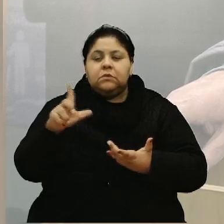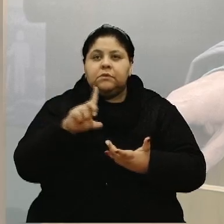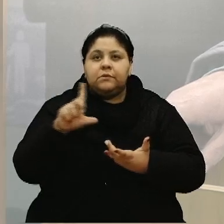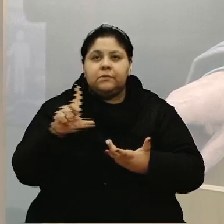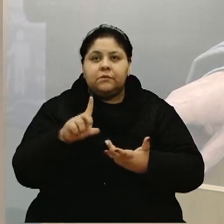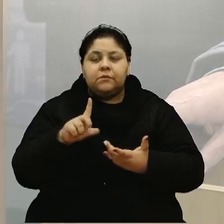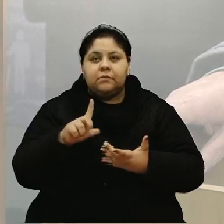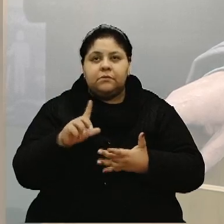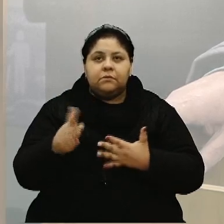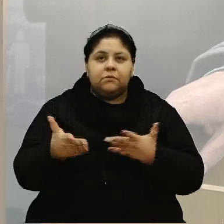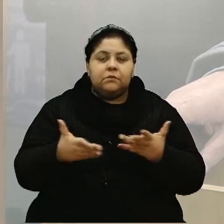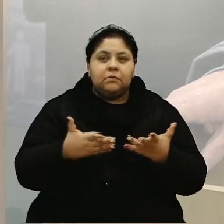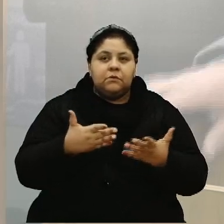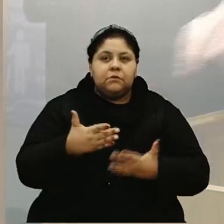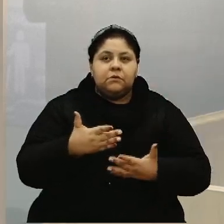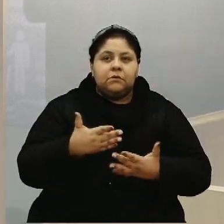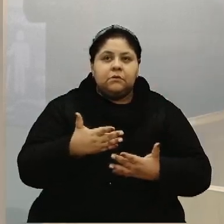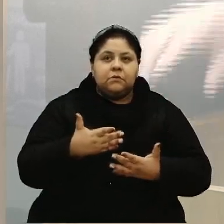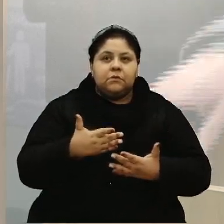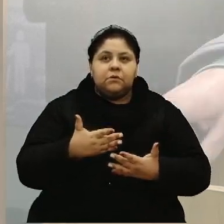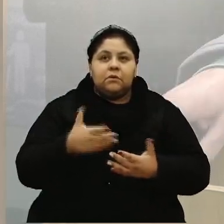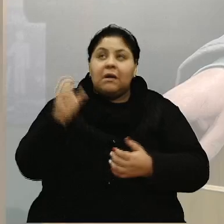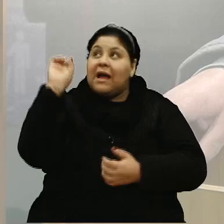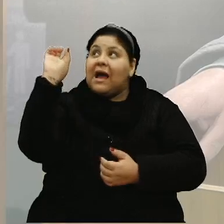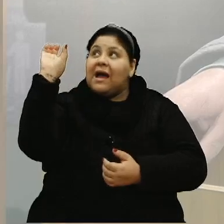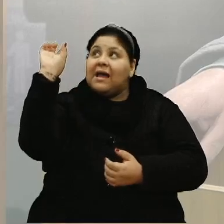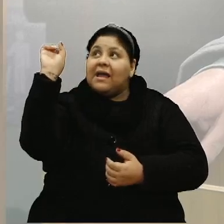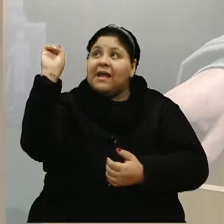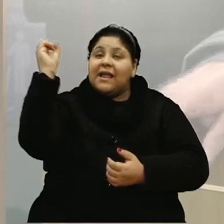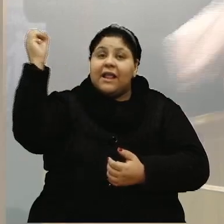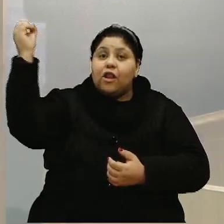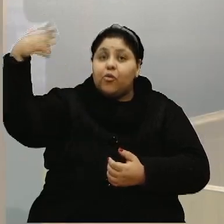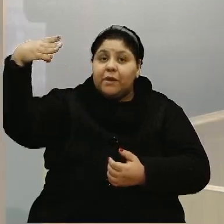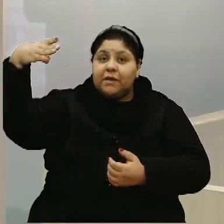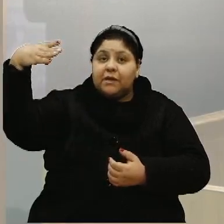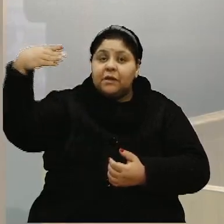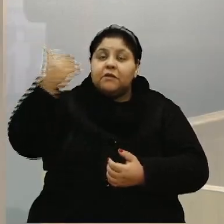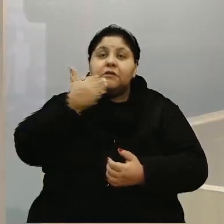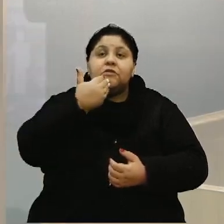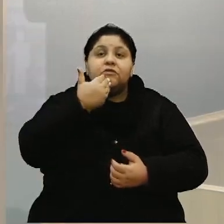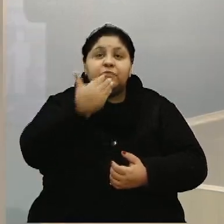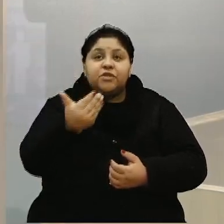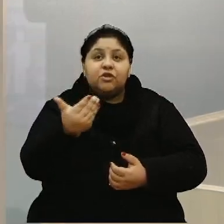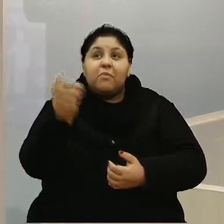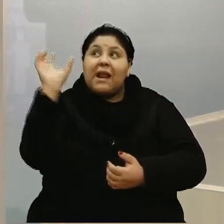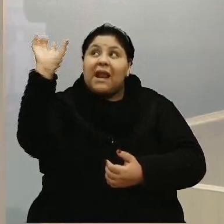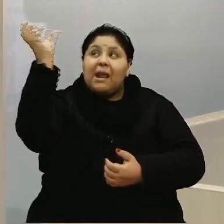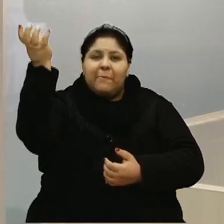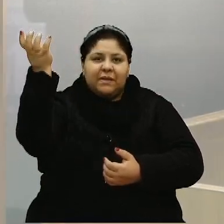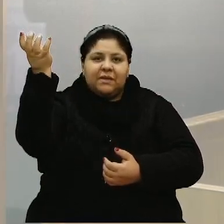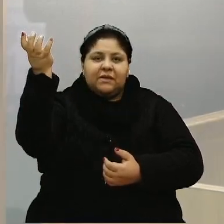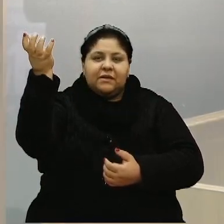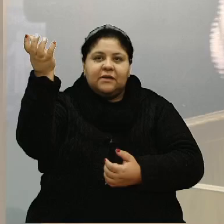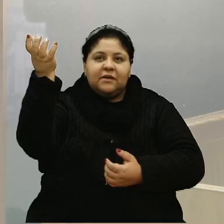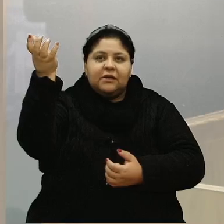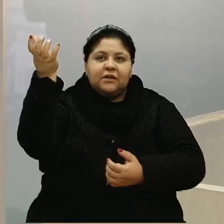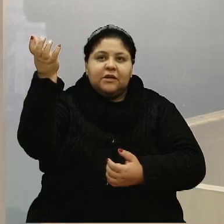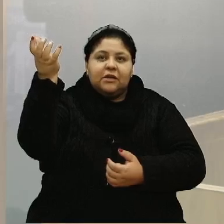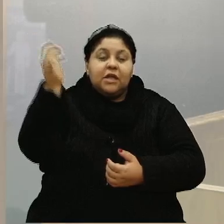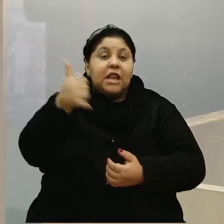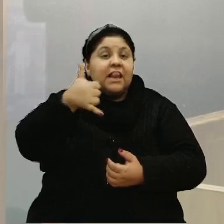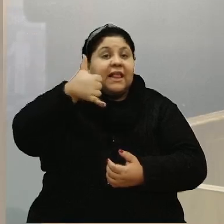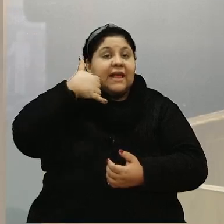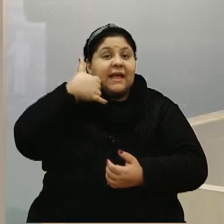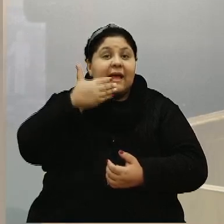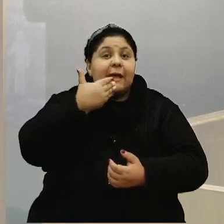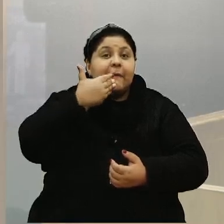Tem a questão da iluminação pública. Se vocês pedirem uma lâmpada, se vocês, um de vocês agora, pedir no Alô Caxias, ligar pedindo uma